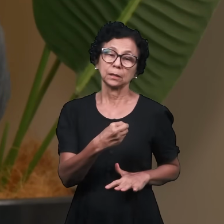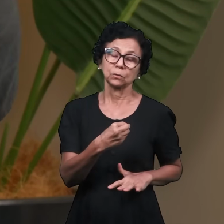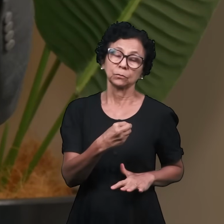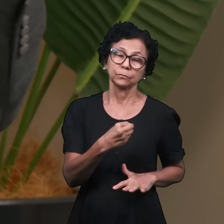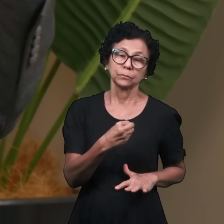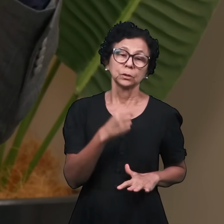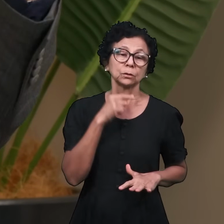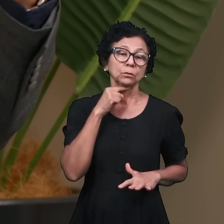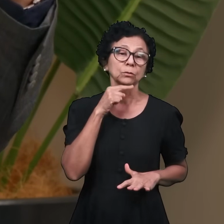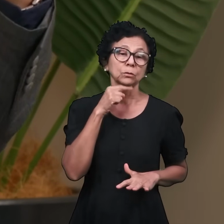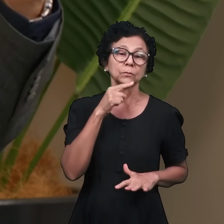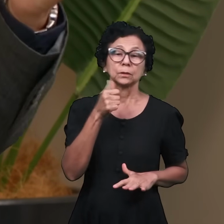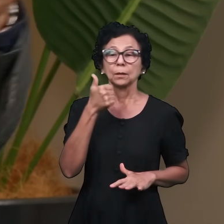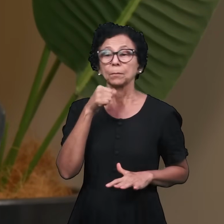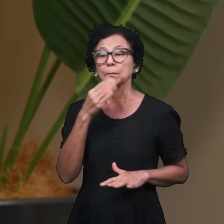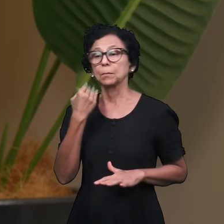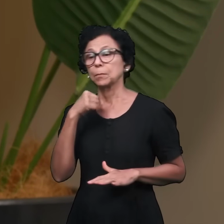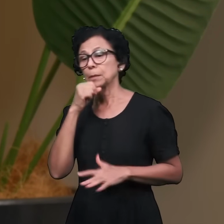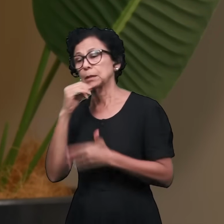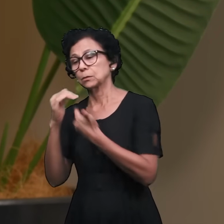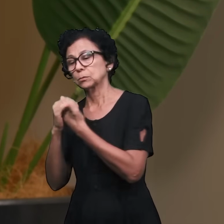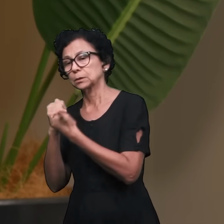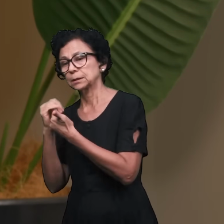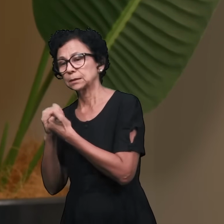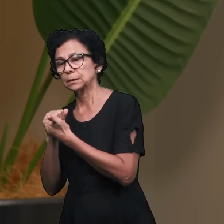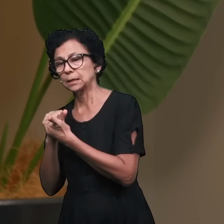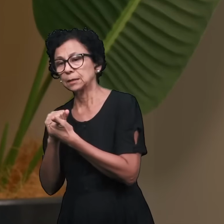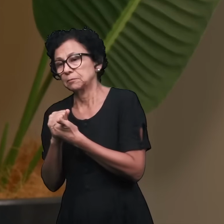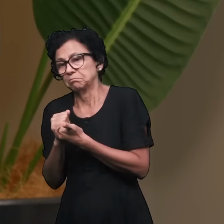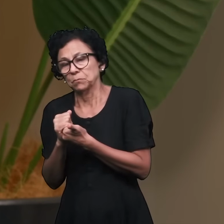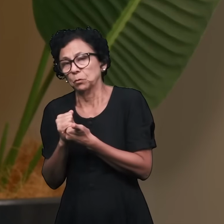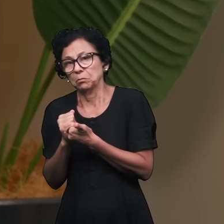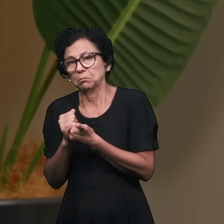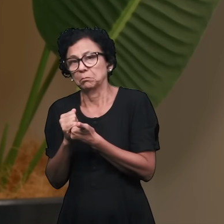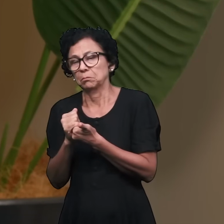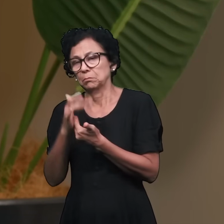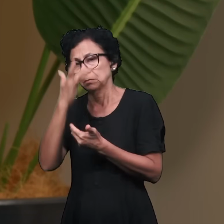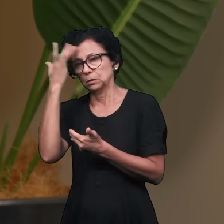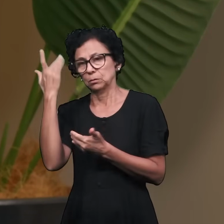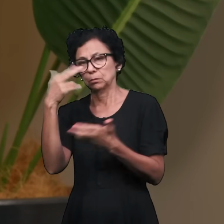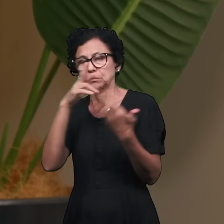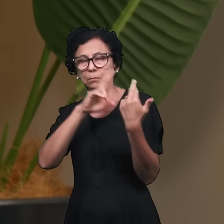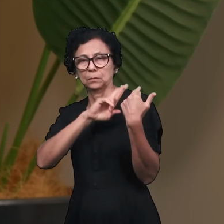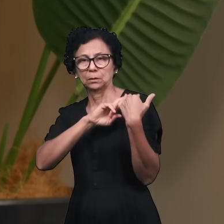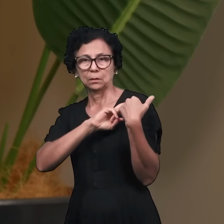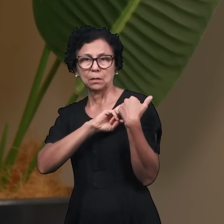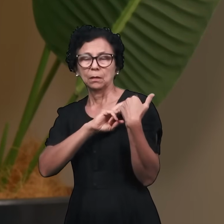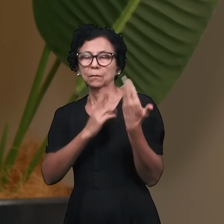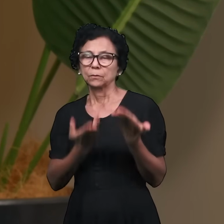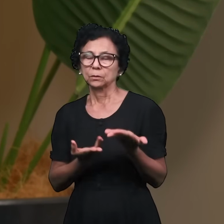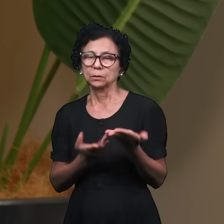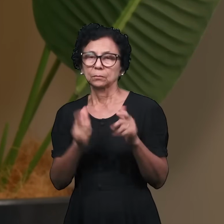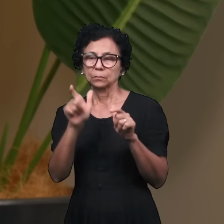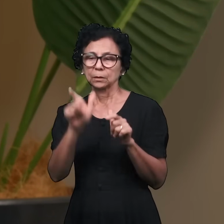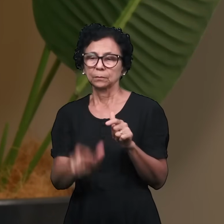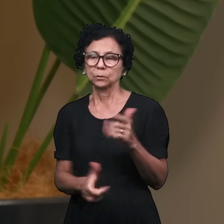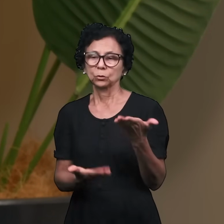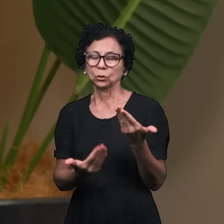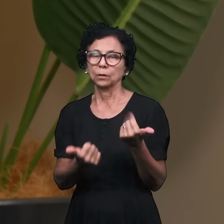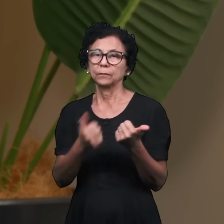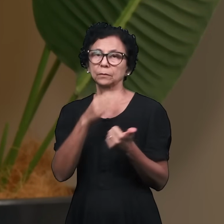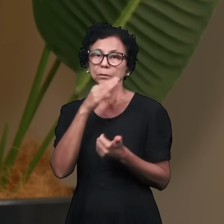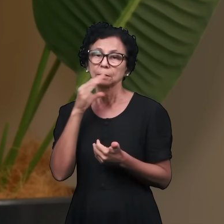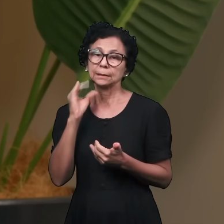entre o conselho do pai e da mãe, ou de alguém em casa que é responsável pelo jovem, pelo adolescente, e